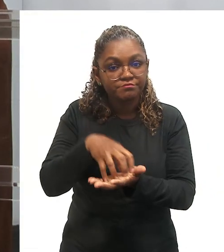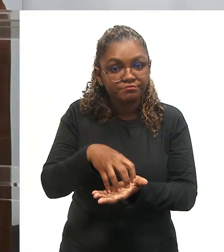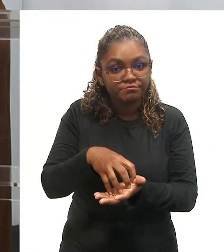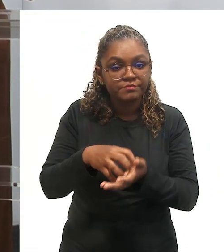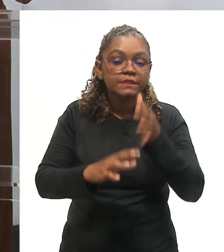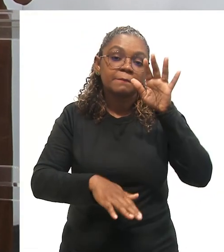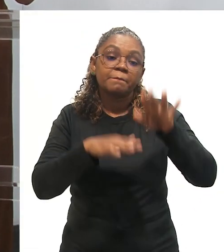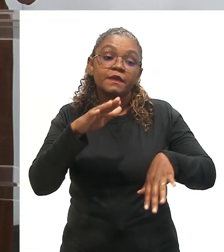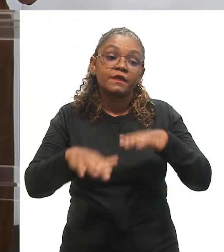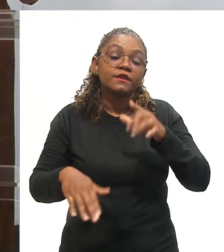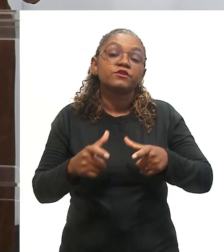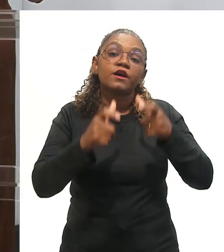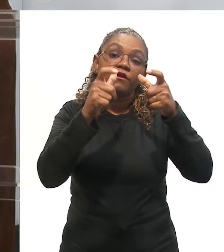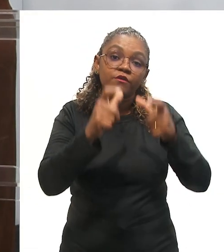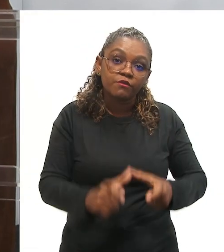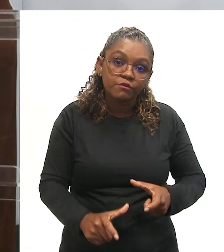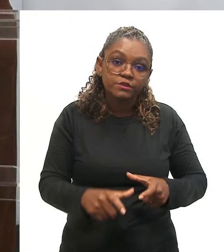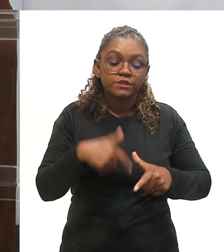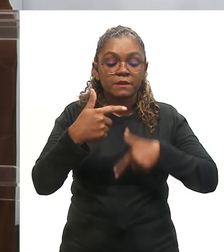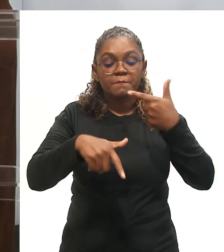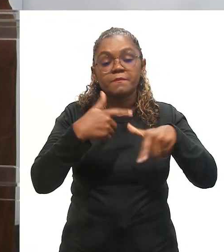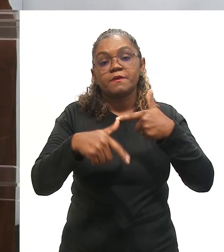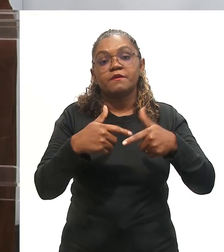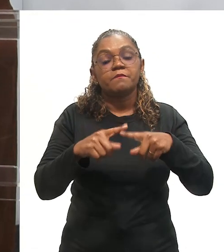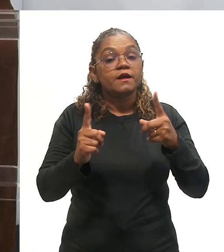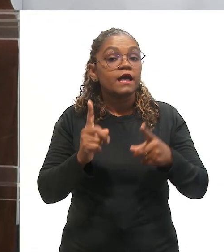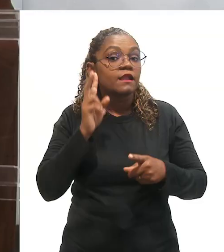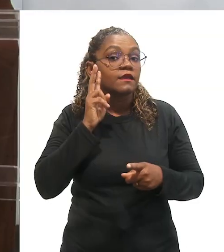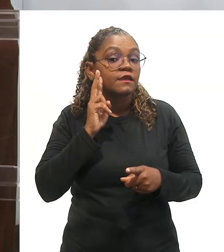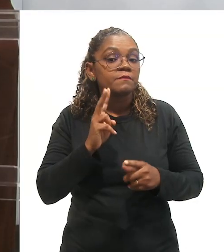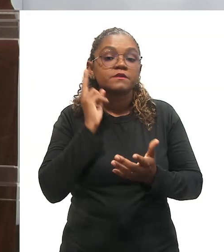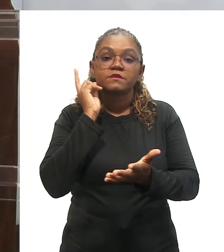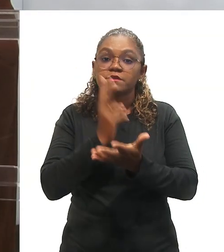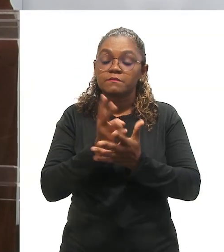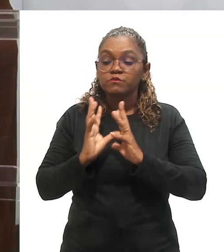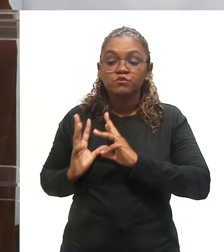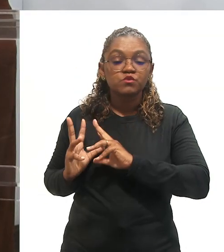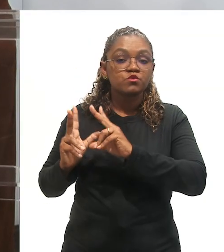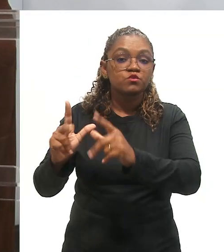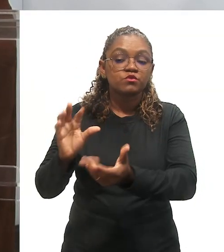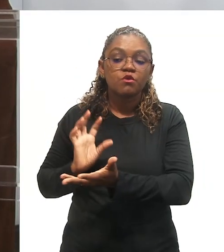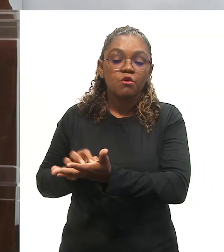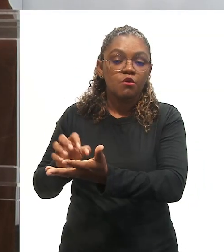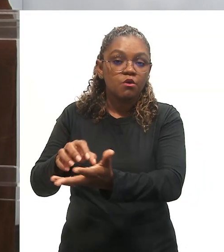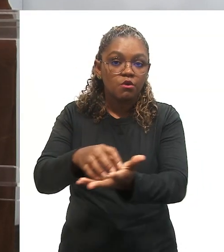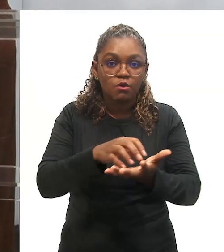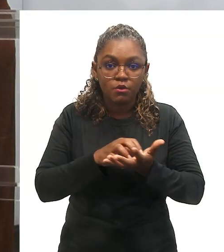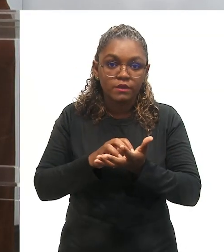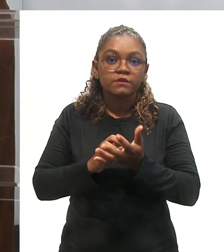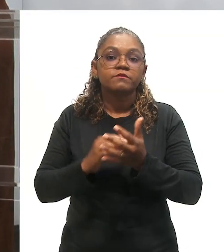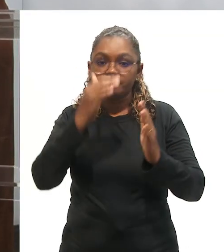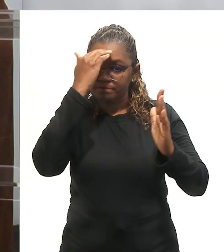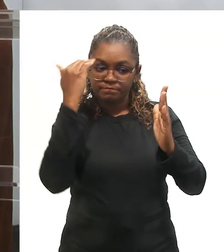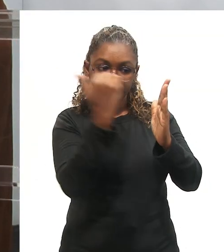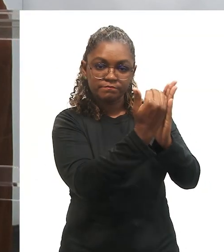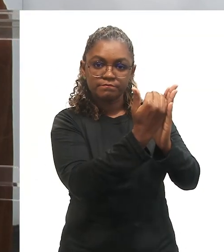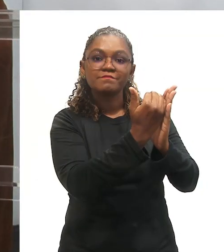órgão, local que você trabalha. Mas lembrando que todos atendem à